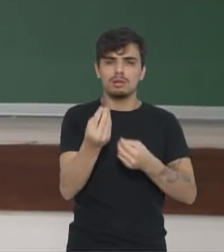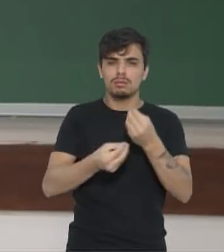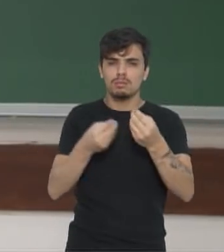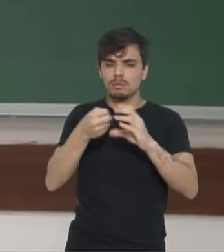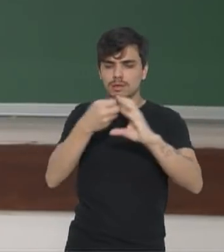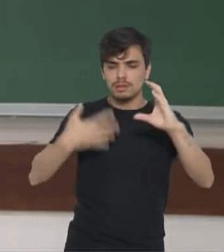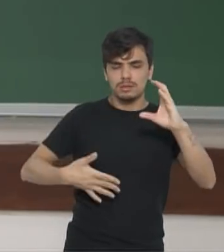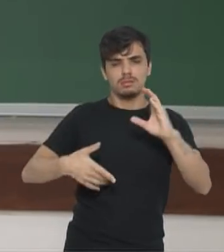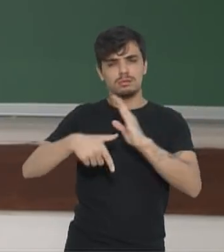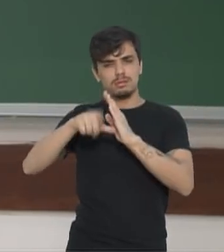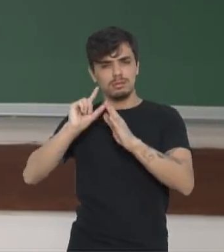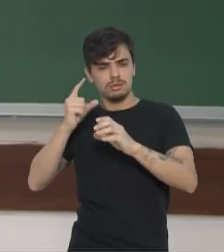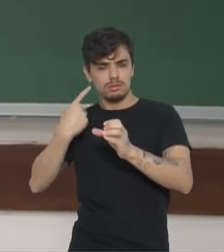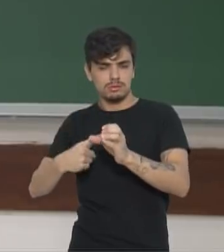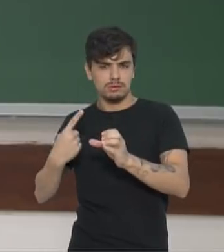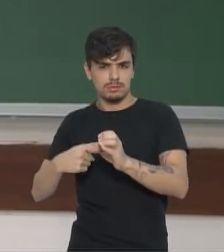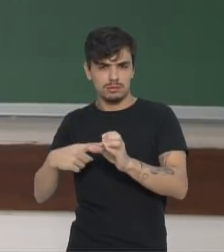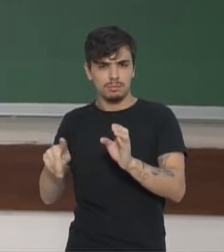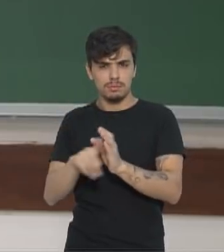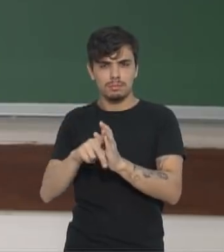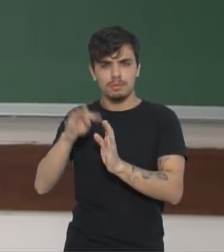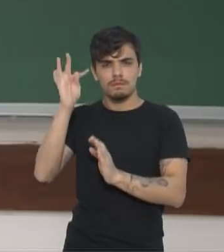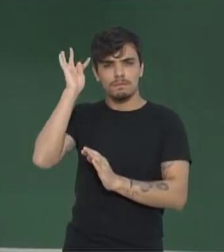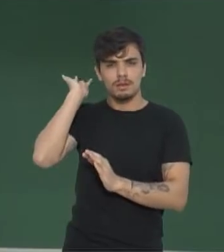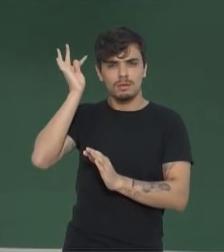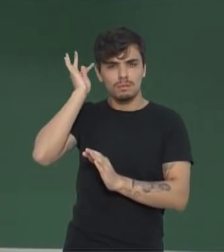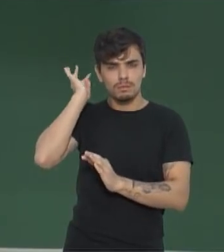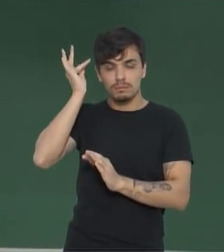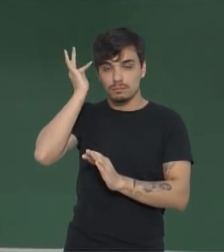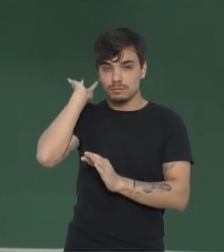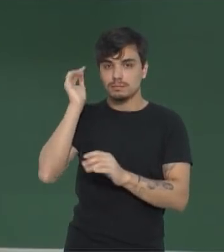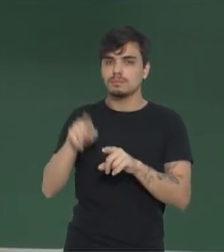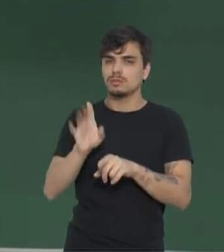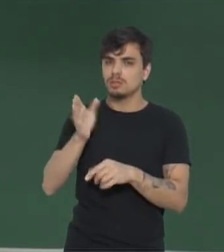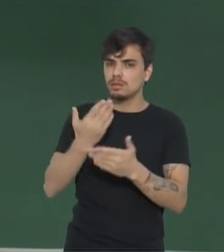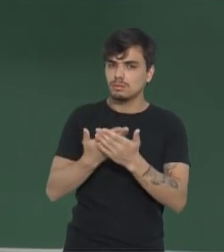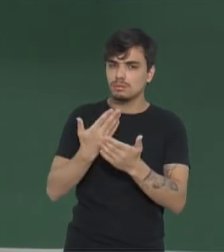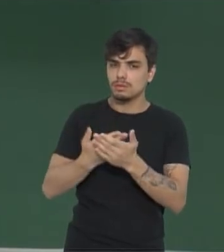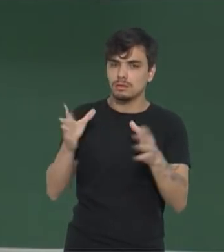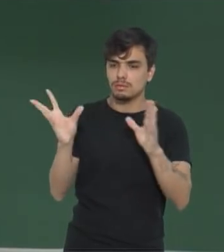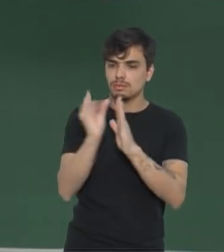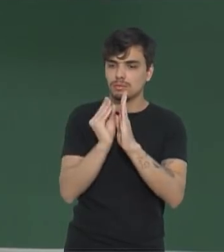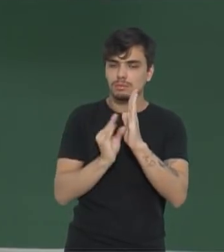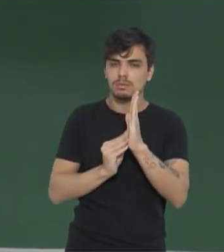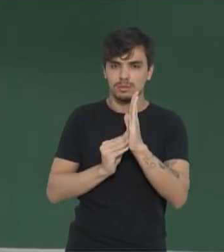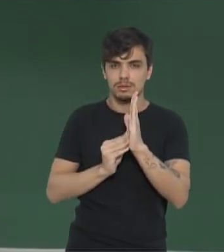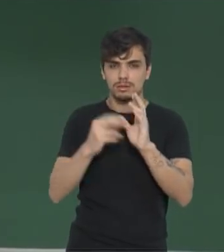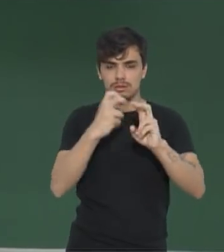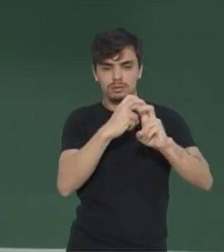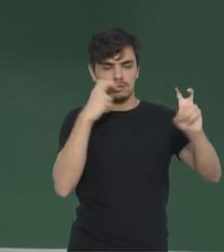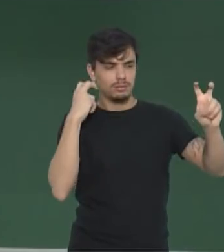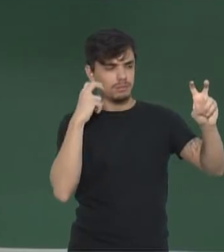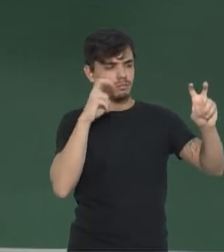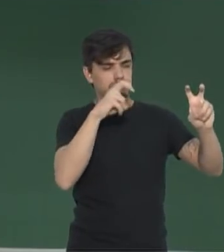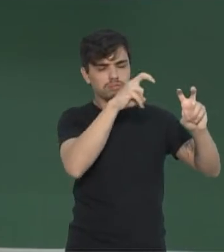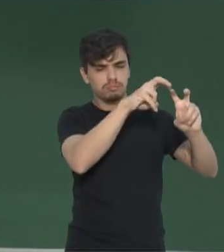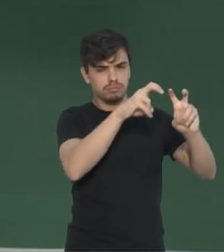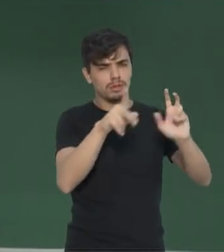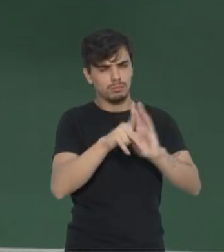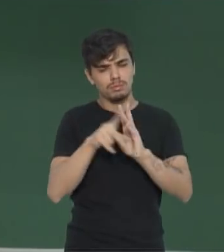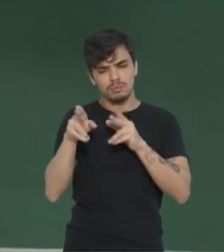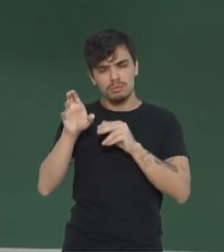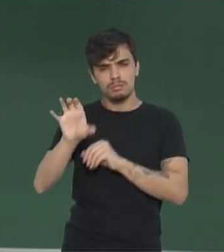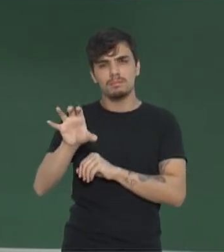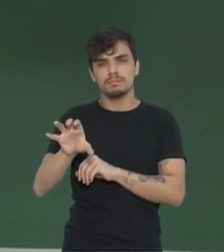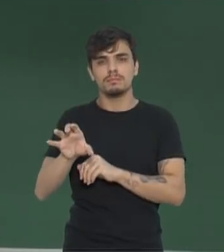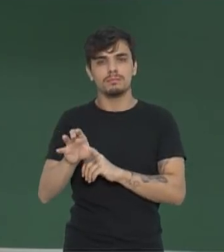cidades medievais, né? Feudos, vocês já estudaram esse conteúdo também? Aquelas muralhas gigantes que protegiam toda aquela região. É mais ou menos isso mesmo, essa